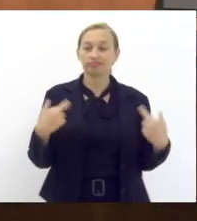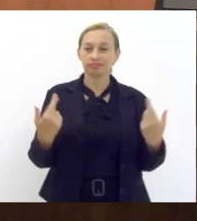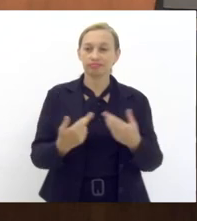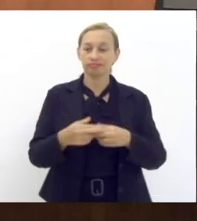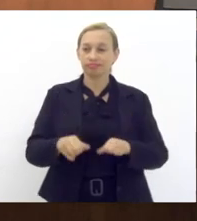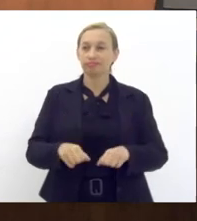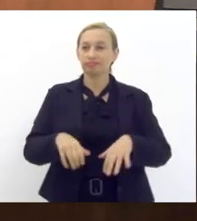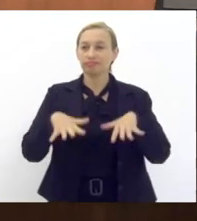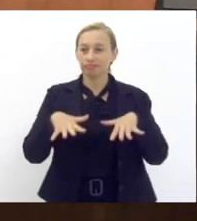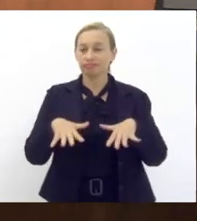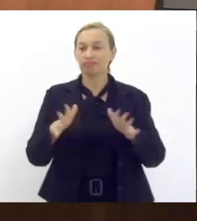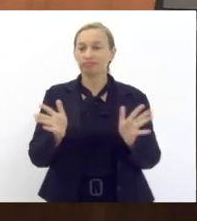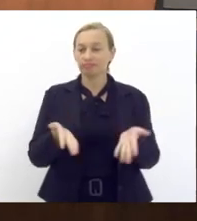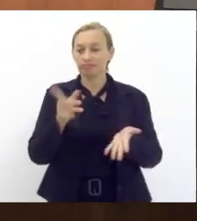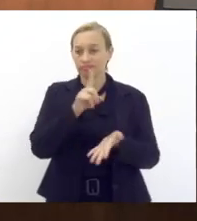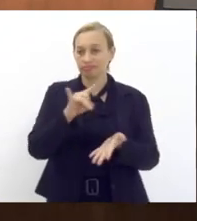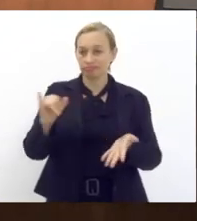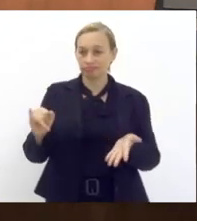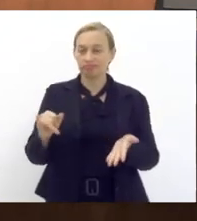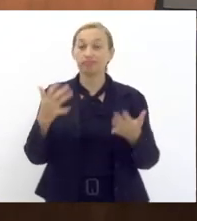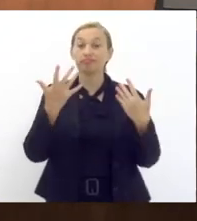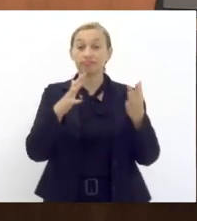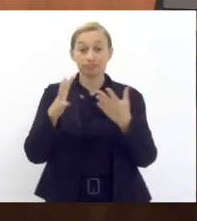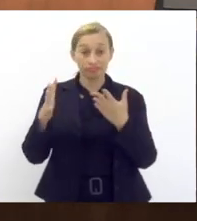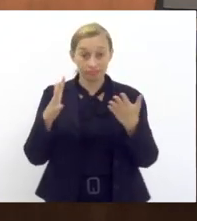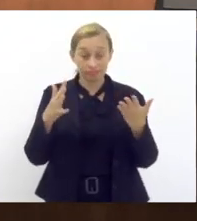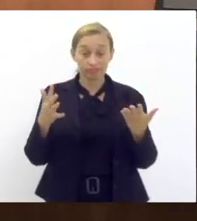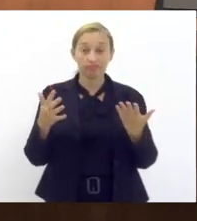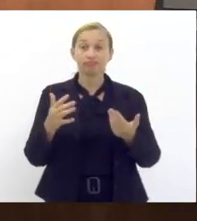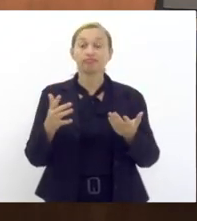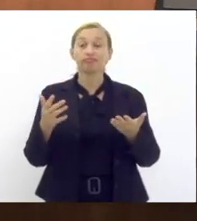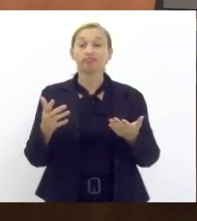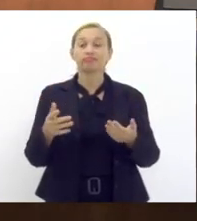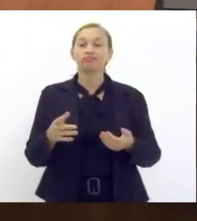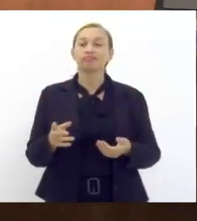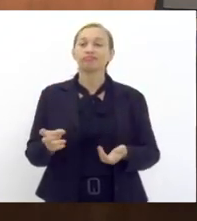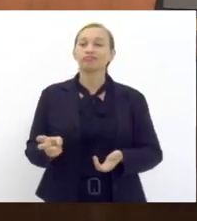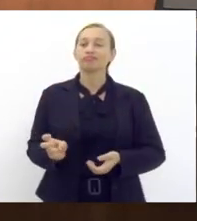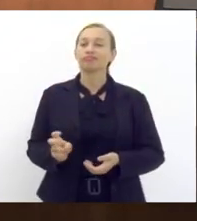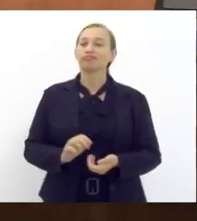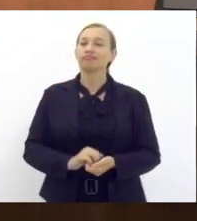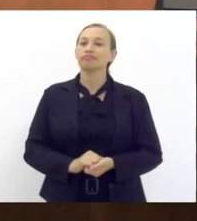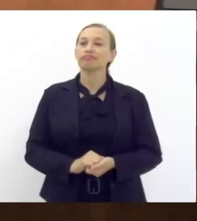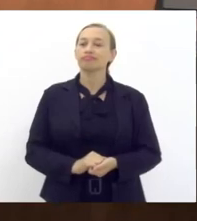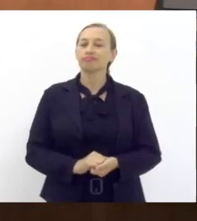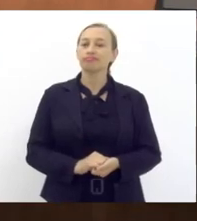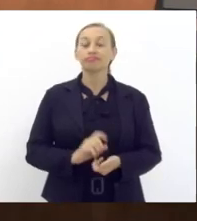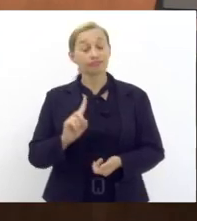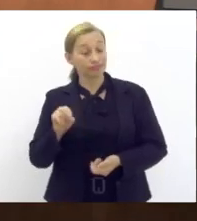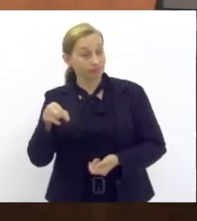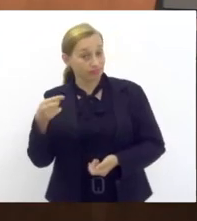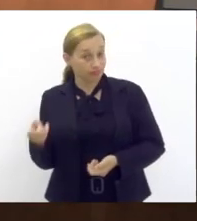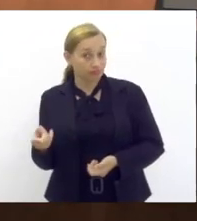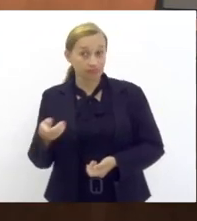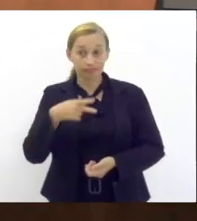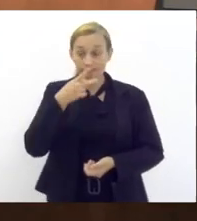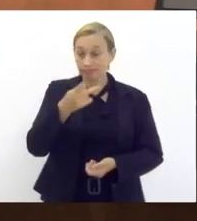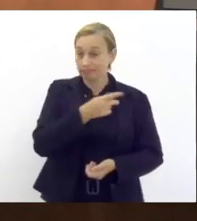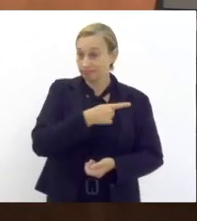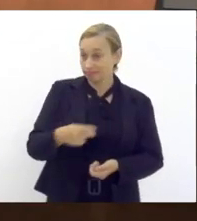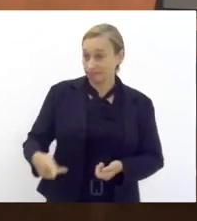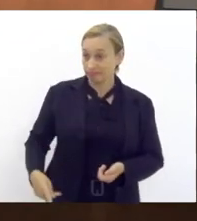no dia de hoje. Então, quero parabenizá-la e saudá-la por estar ocupando este lugar. Depois, dizer, presidenta,